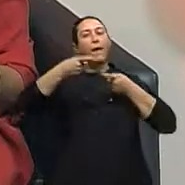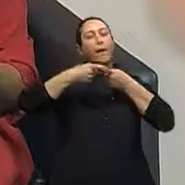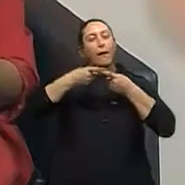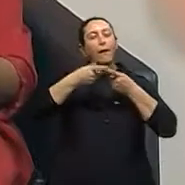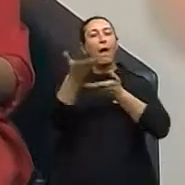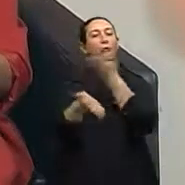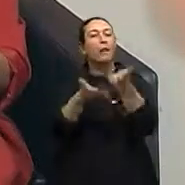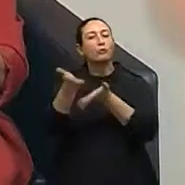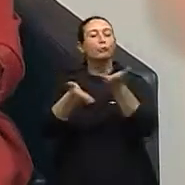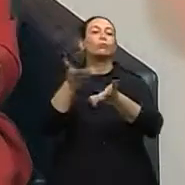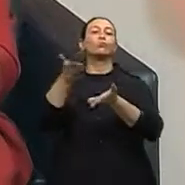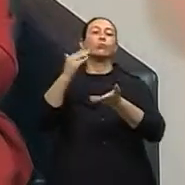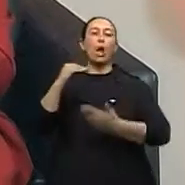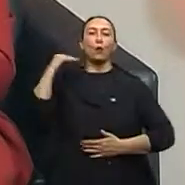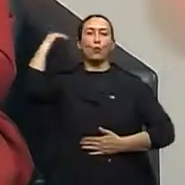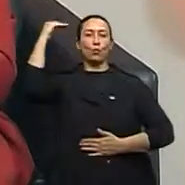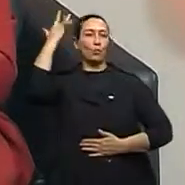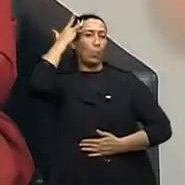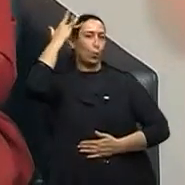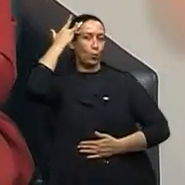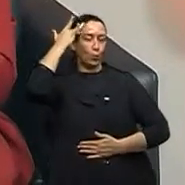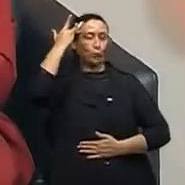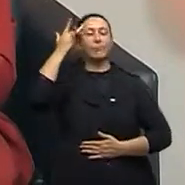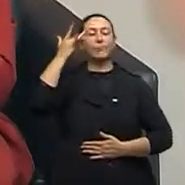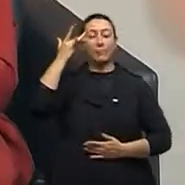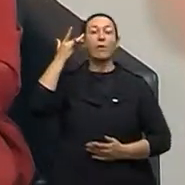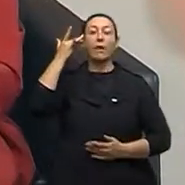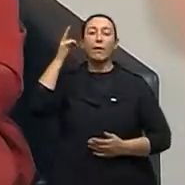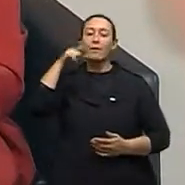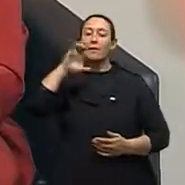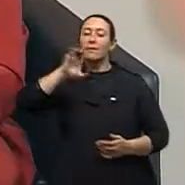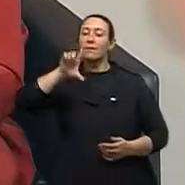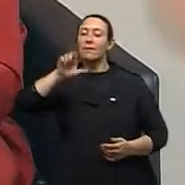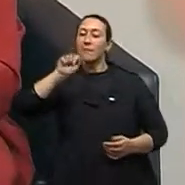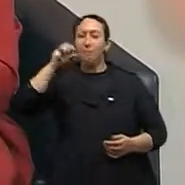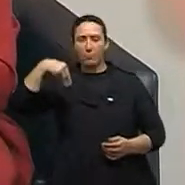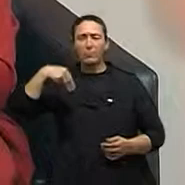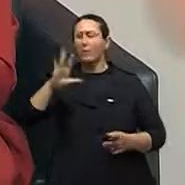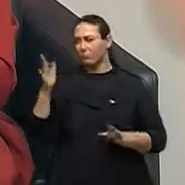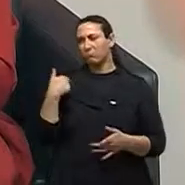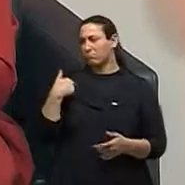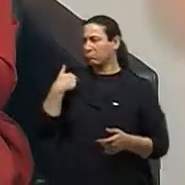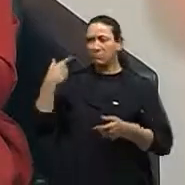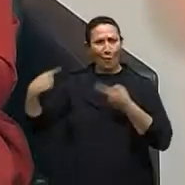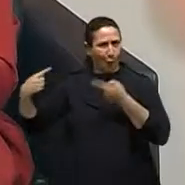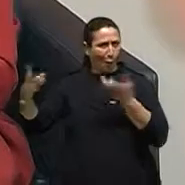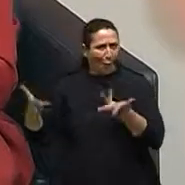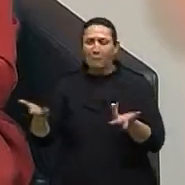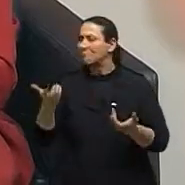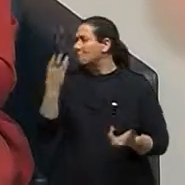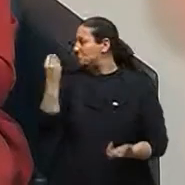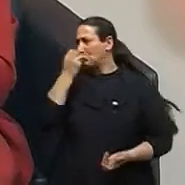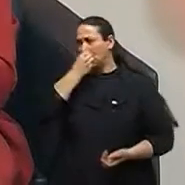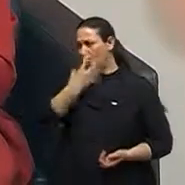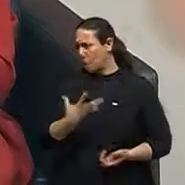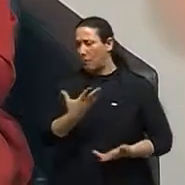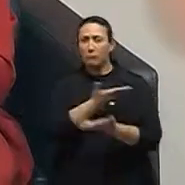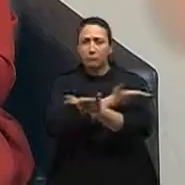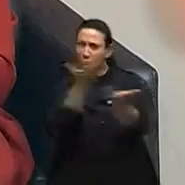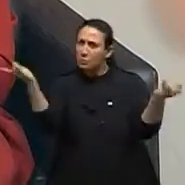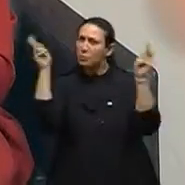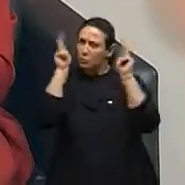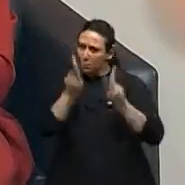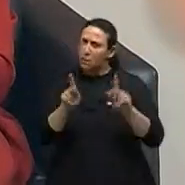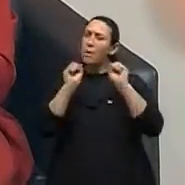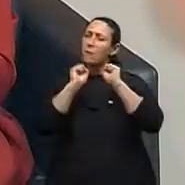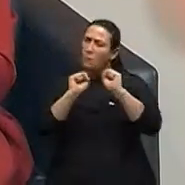primeira parte do programa realmente tenho certeza que o pessoal em casa tá adorando que a gente tá conversando aqui e a gente quer que vocês se comuniquem com a gente